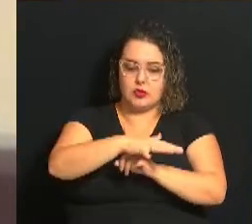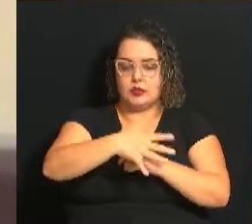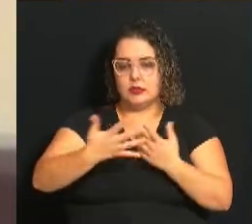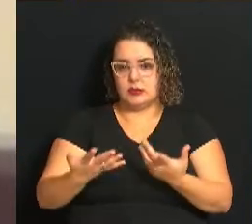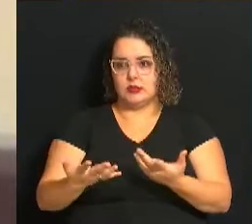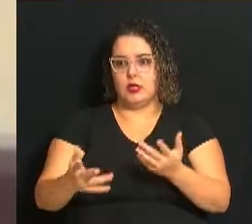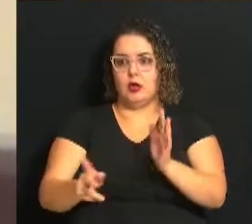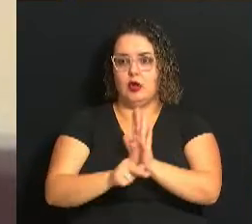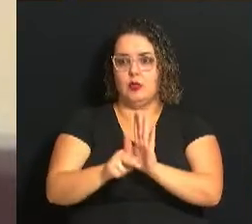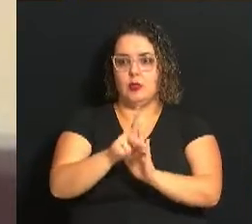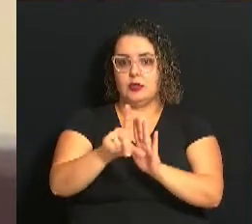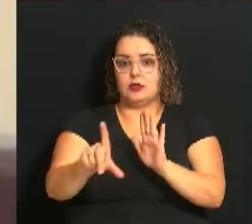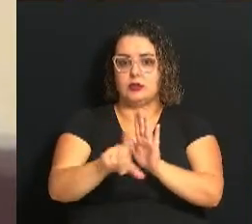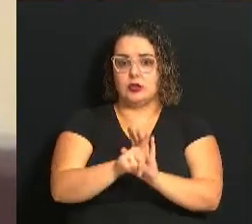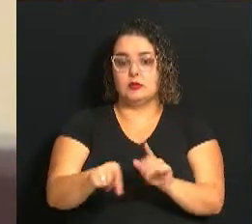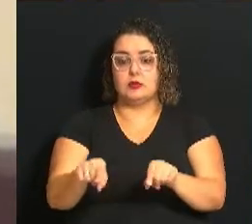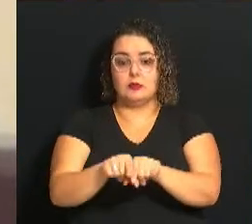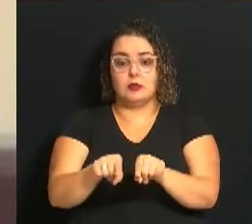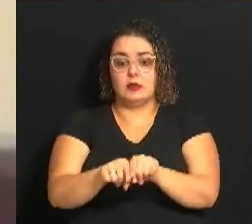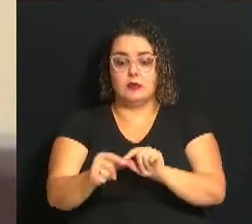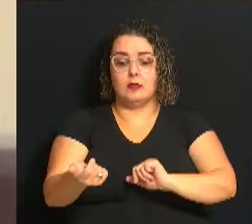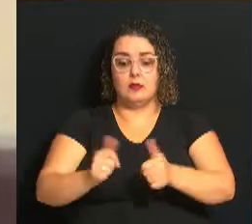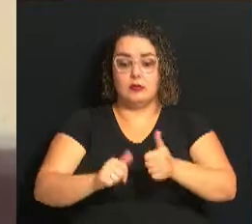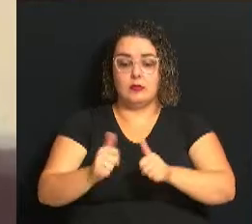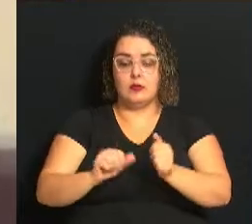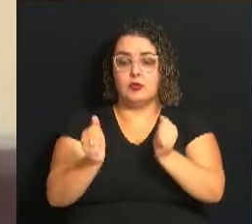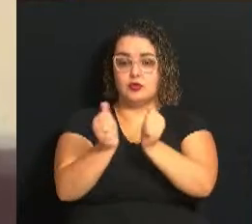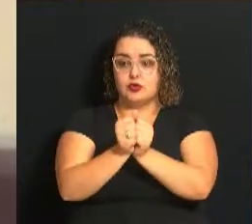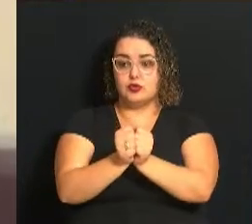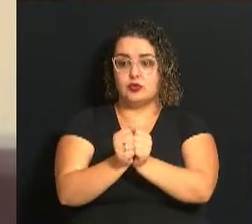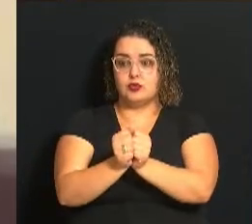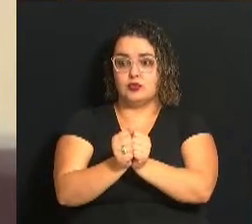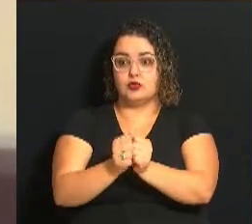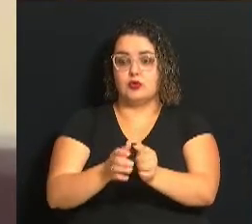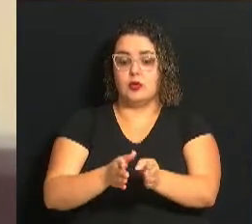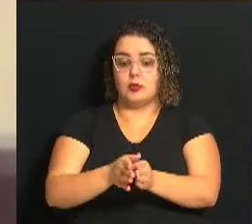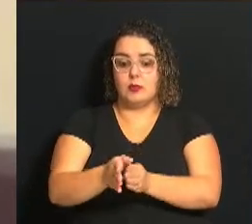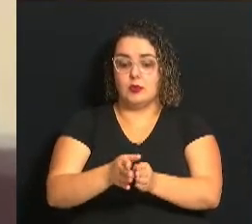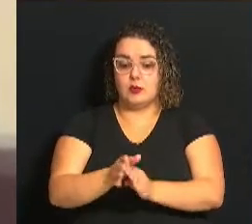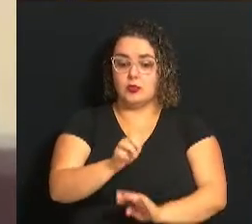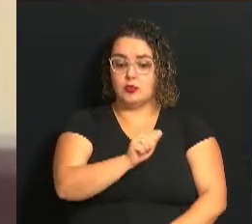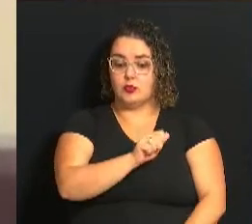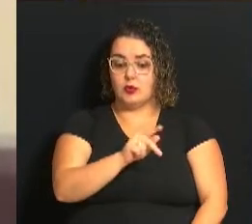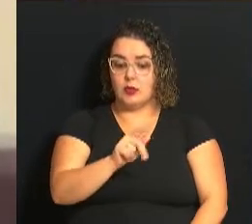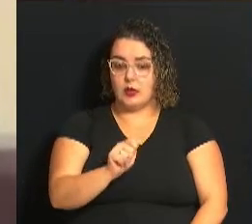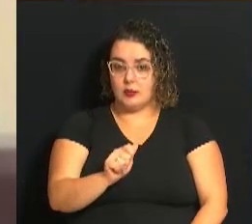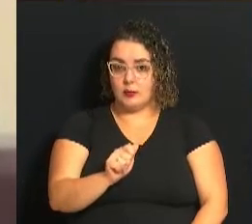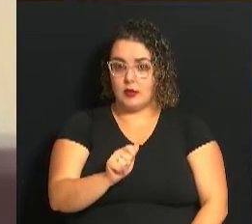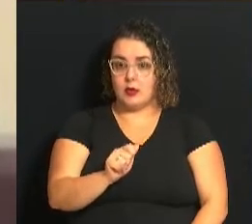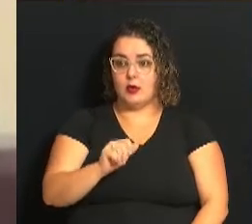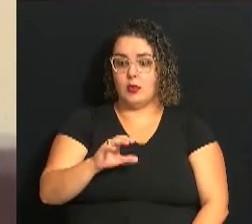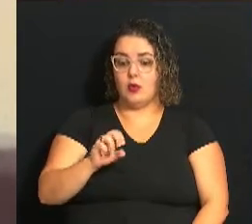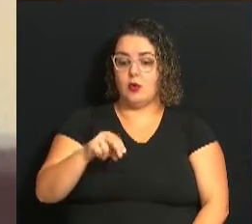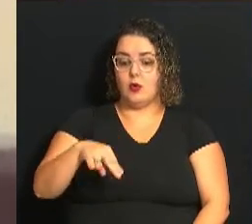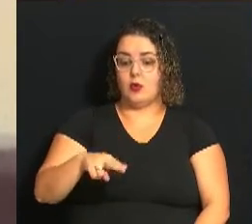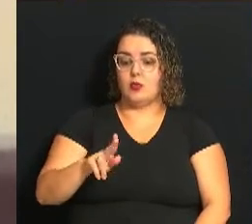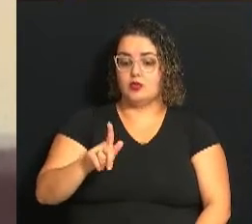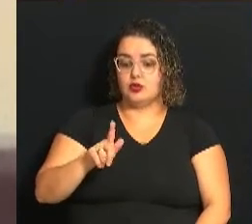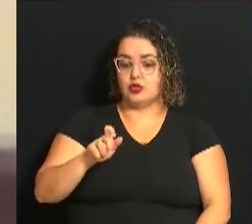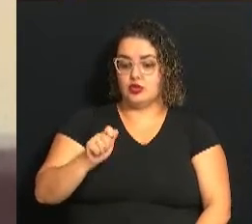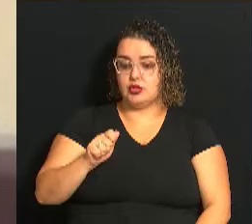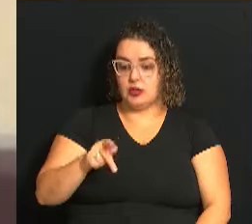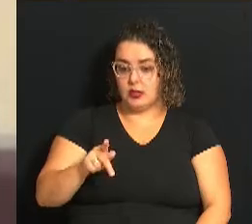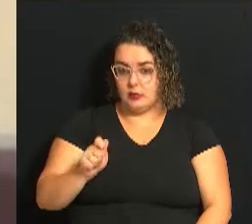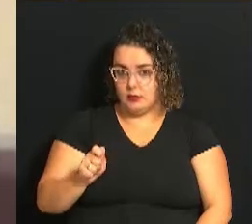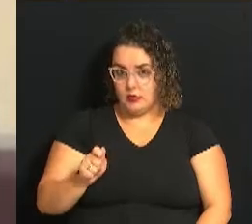lei, ela foi também avaliada junto ao Conselho, né, da APA, o CONGEAPA. Então, a gente está aqui hoje